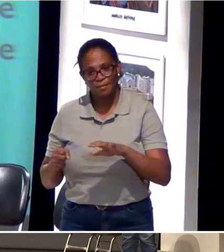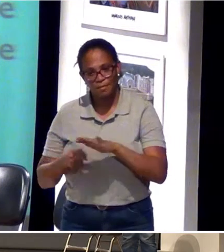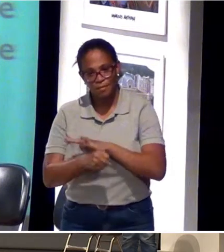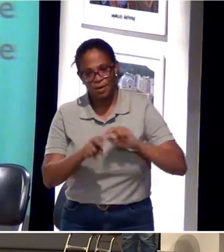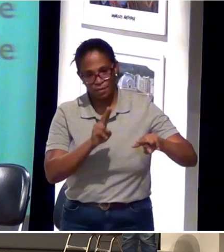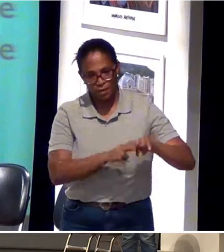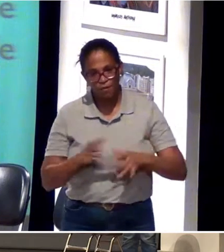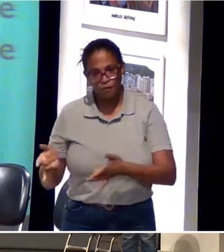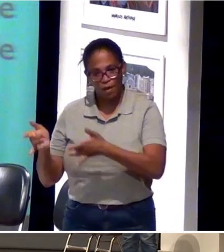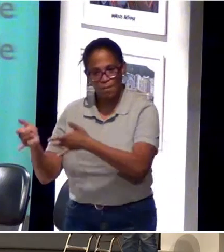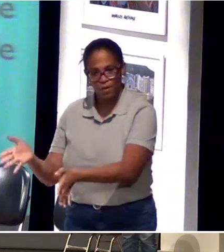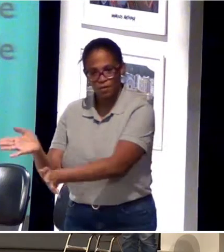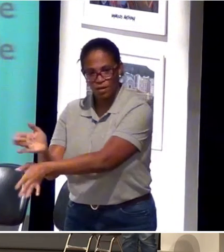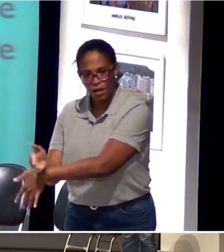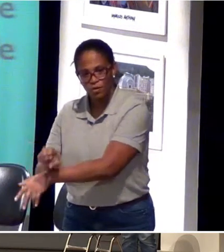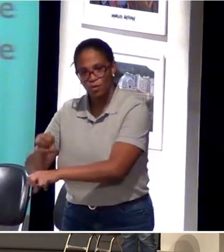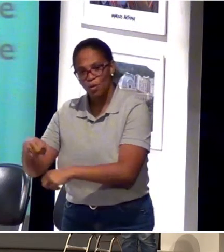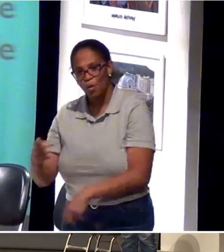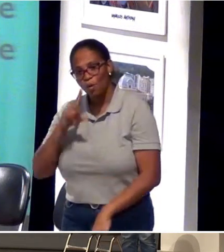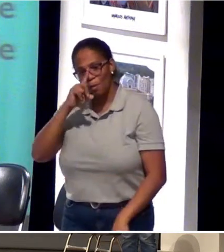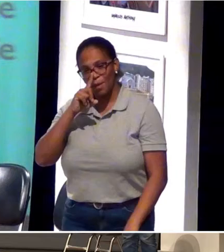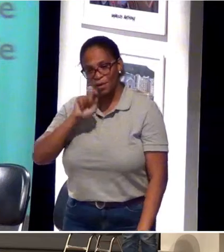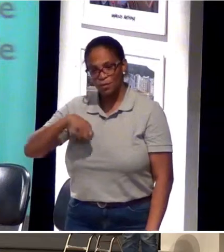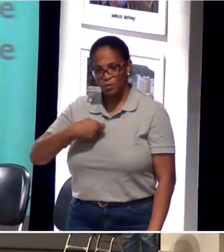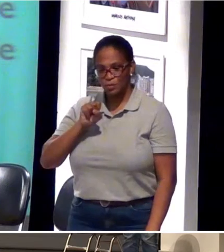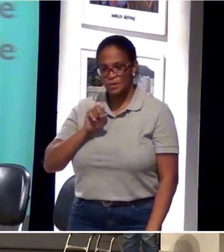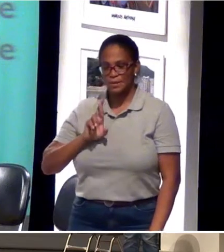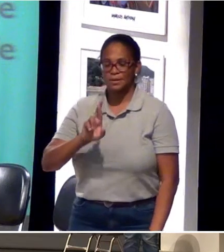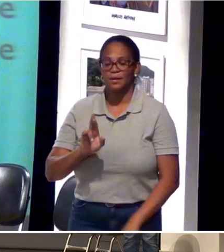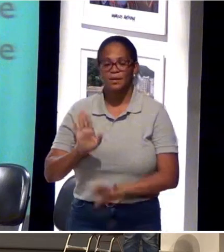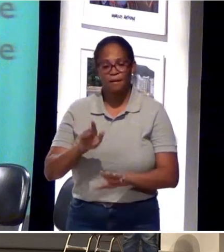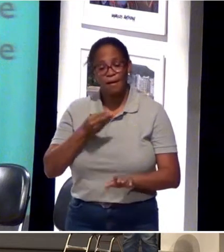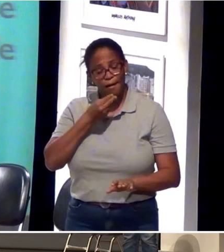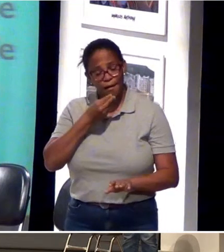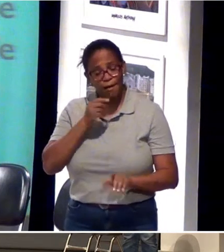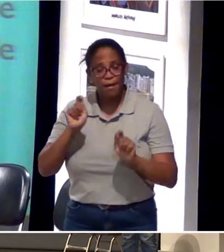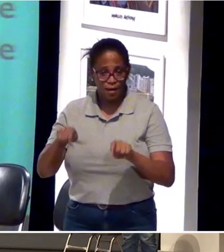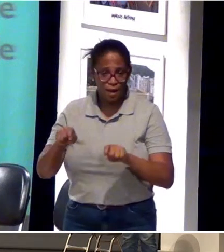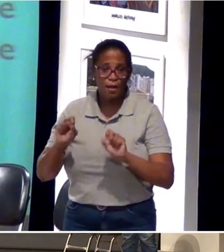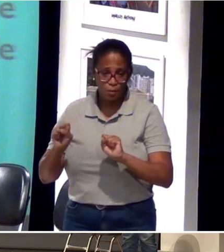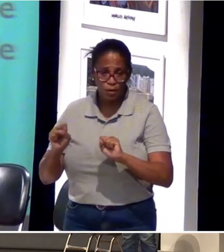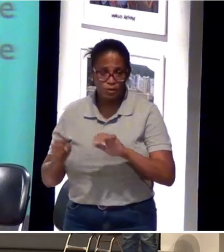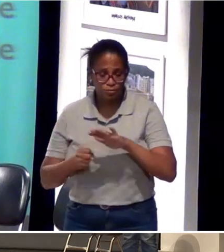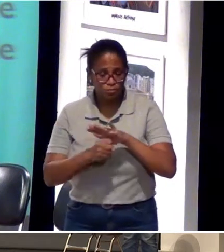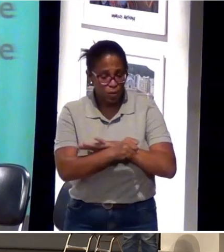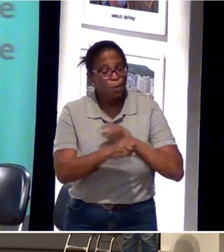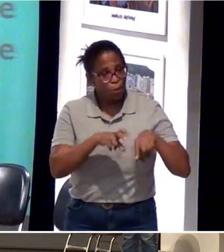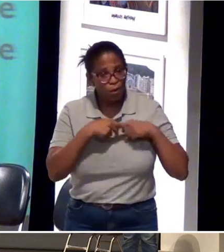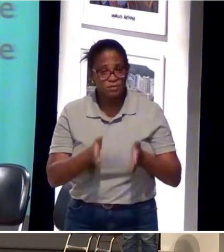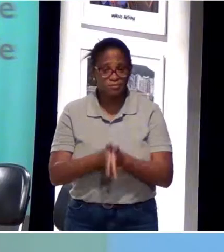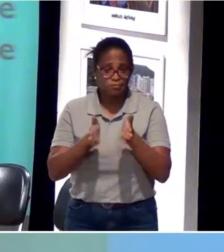abandonado, pervertido ou estiver em perigo de o ser. Isso é absolutamente a possibilidade do encarceramento da